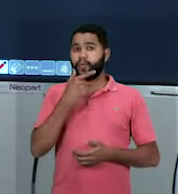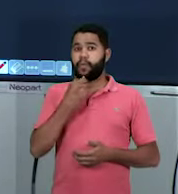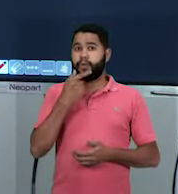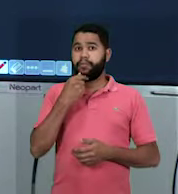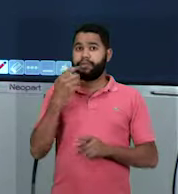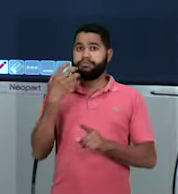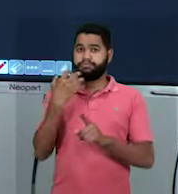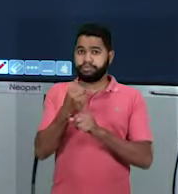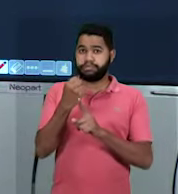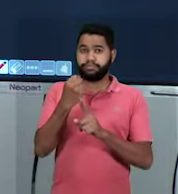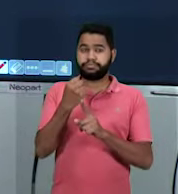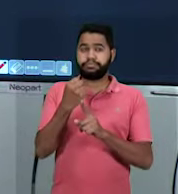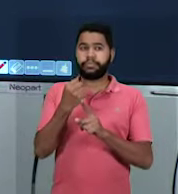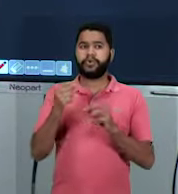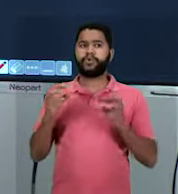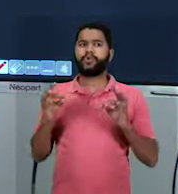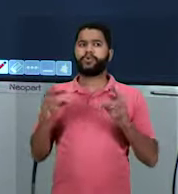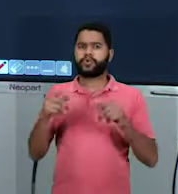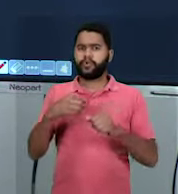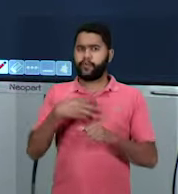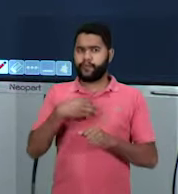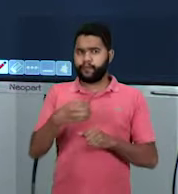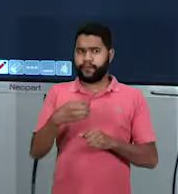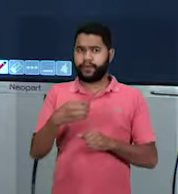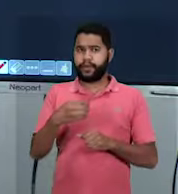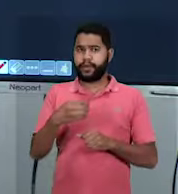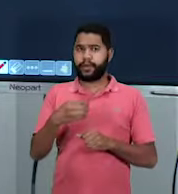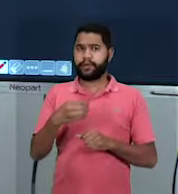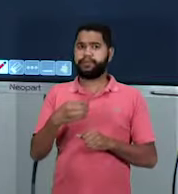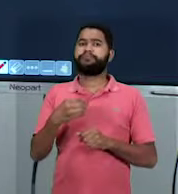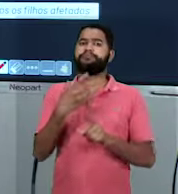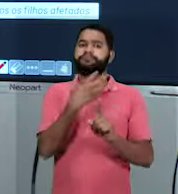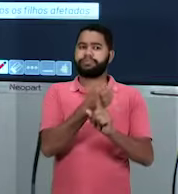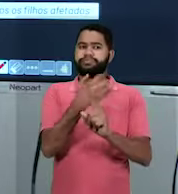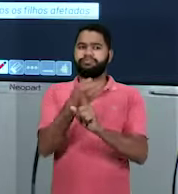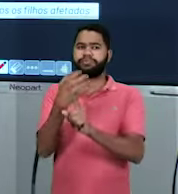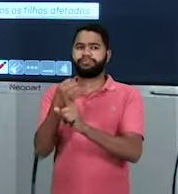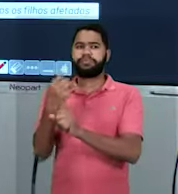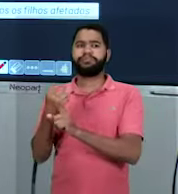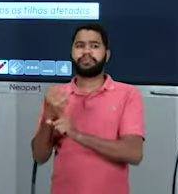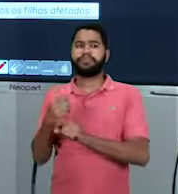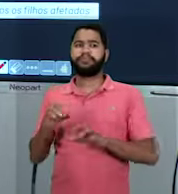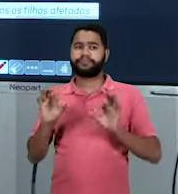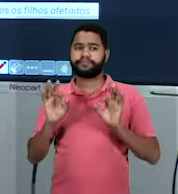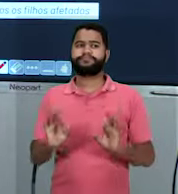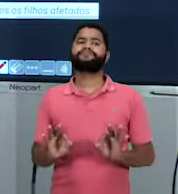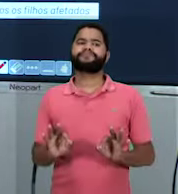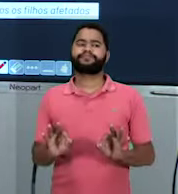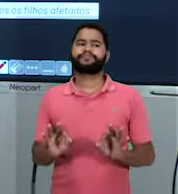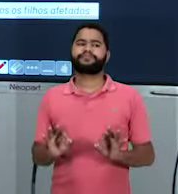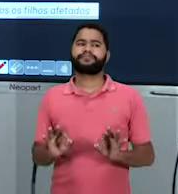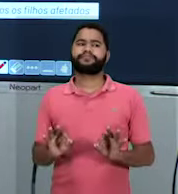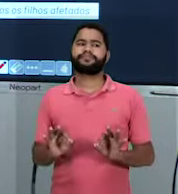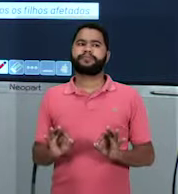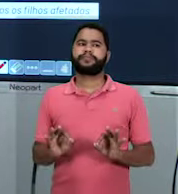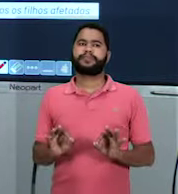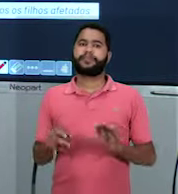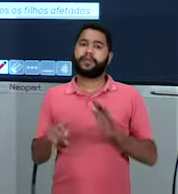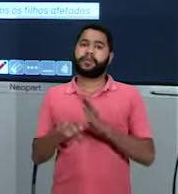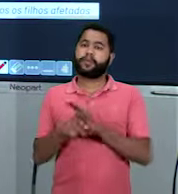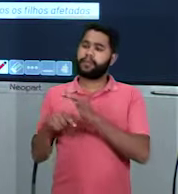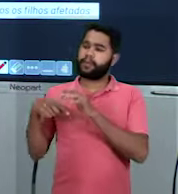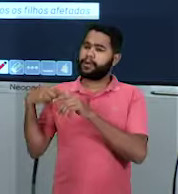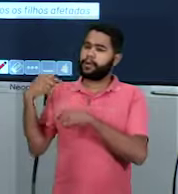afetado. Todos os seus filhos nasceram afetados? Eu posso afirmar com certeza que essa vai ser uma